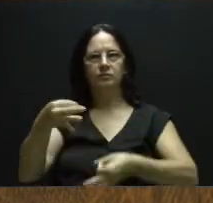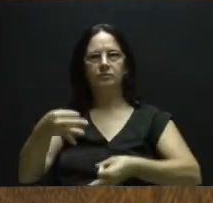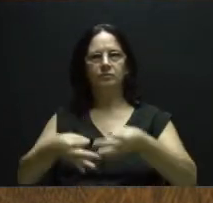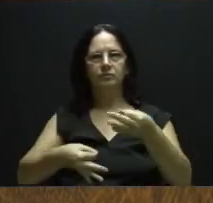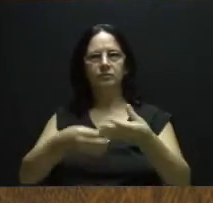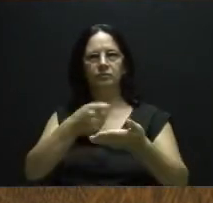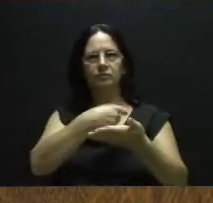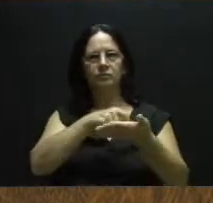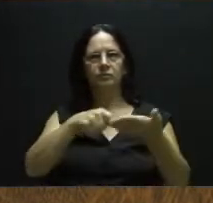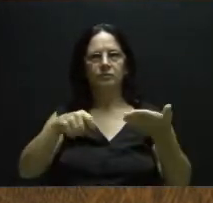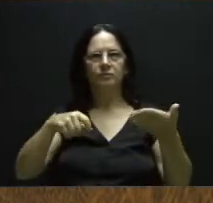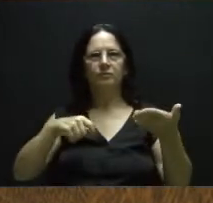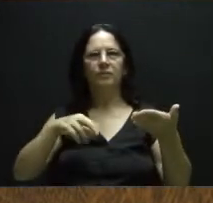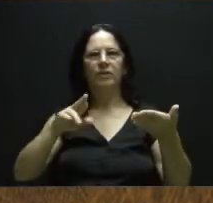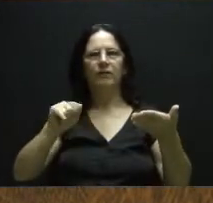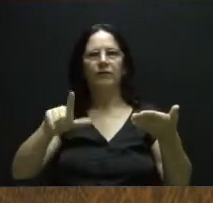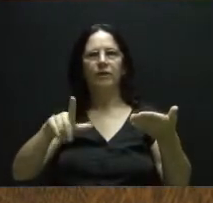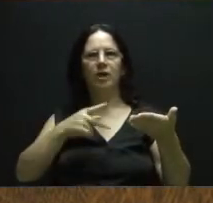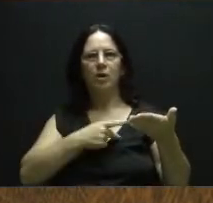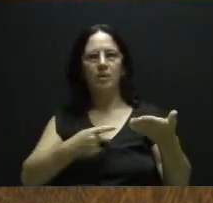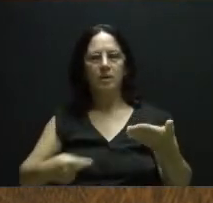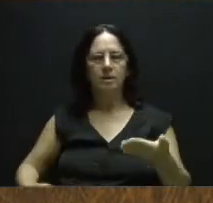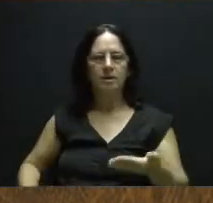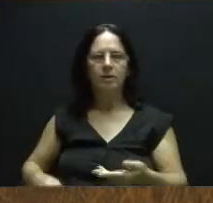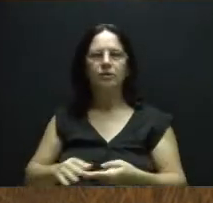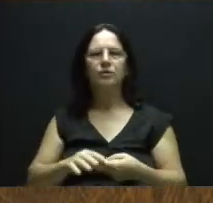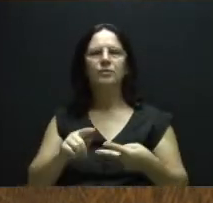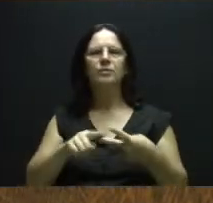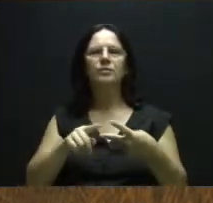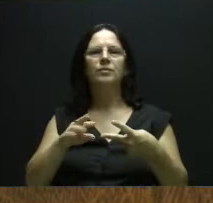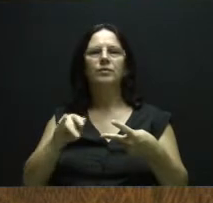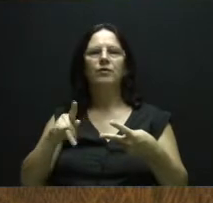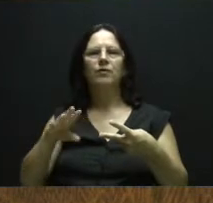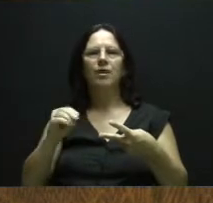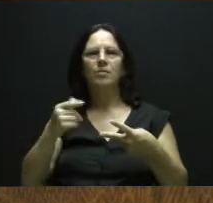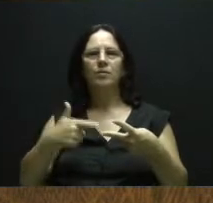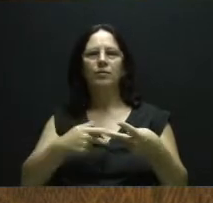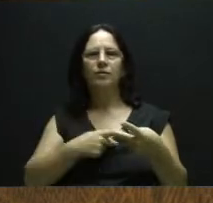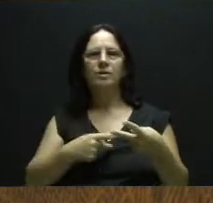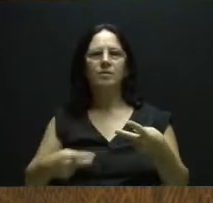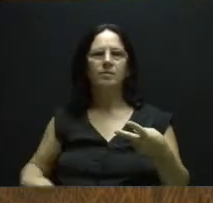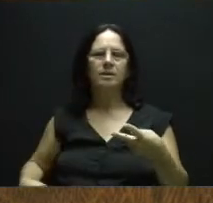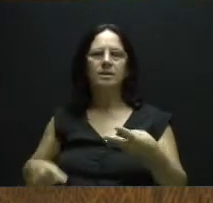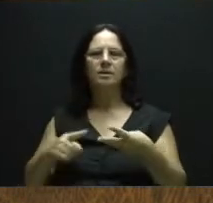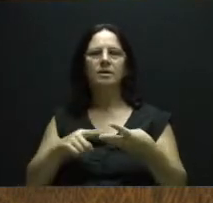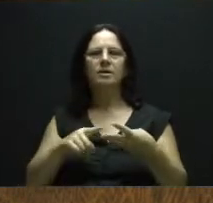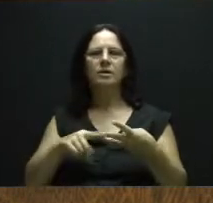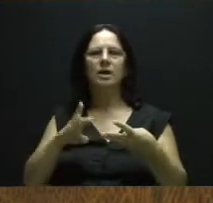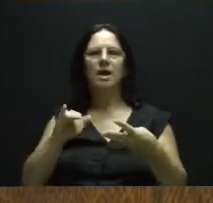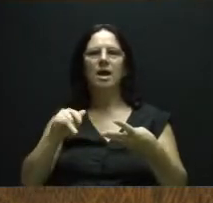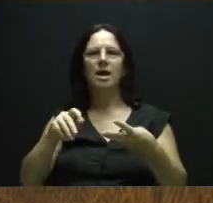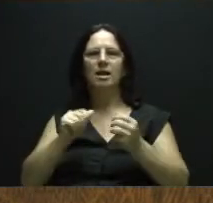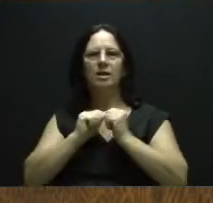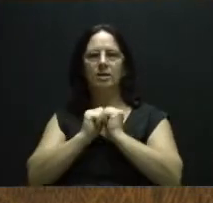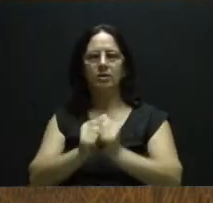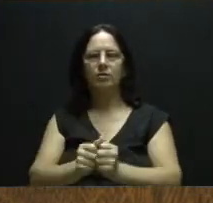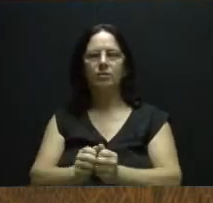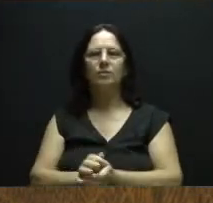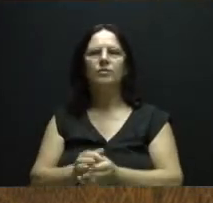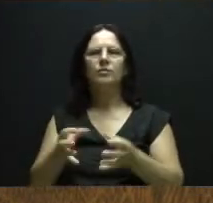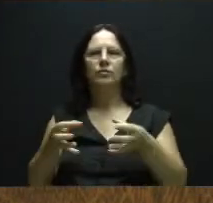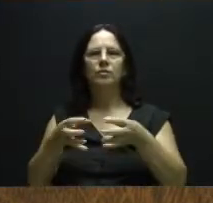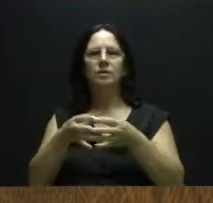a fael de souza vilar presidente fábio alves moreira vice-presidente érica verçosa membro comissão